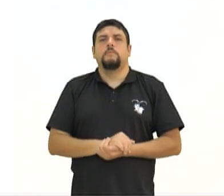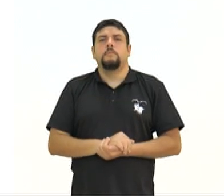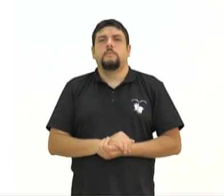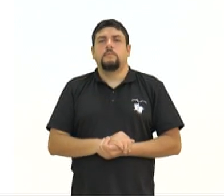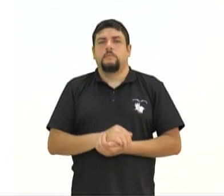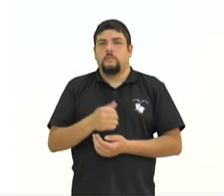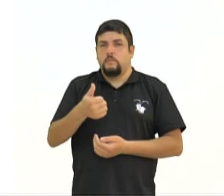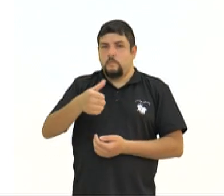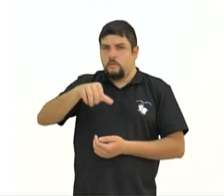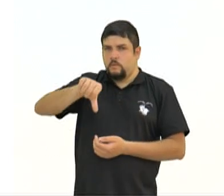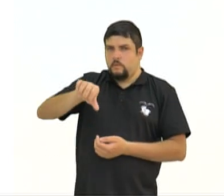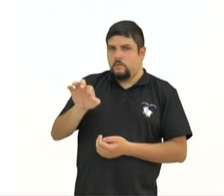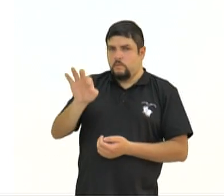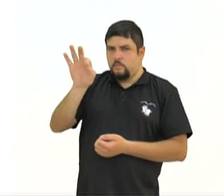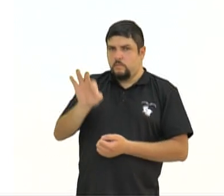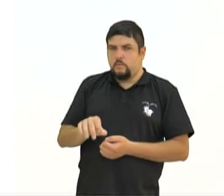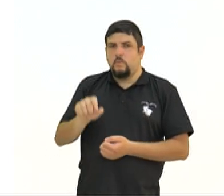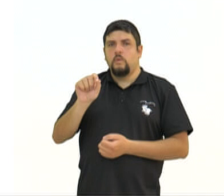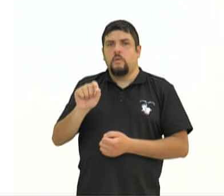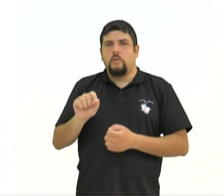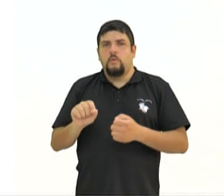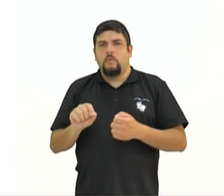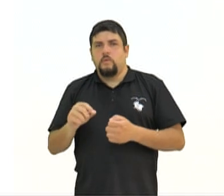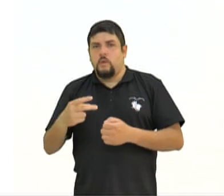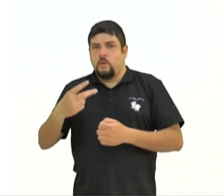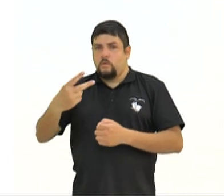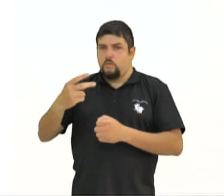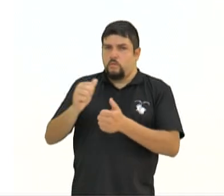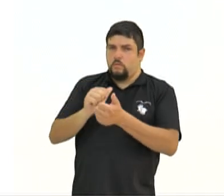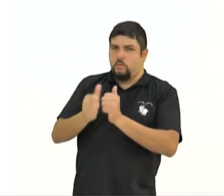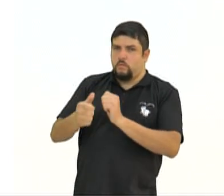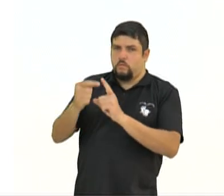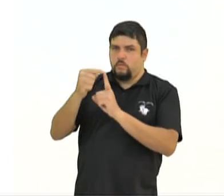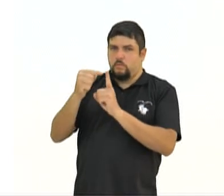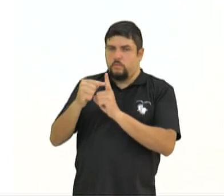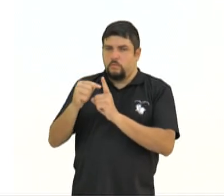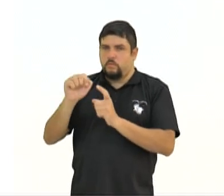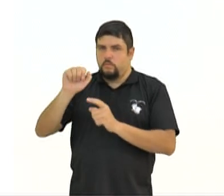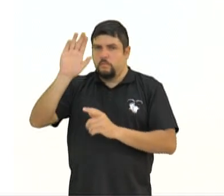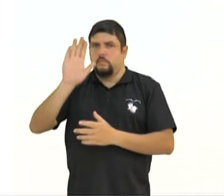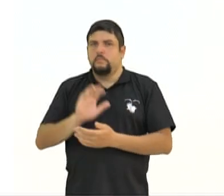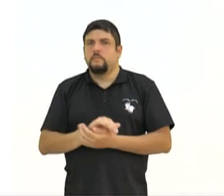deportes, 19% mais de 2 tipos de esportes e